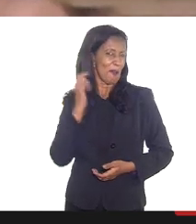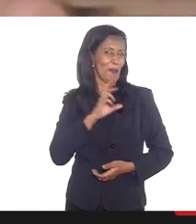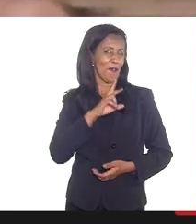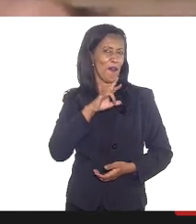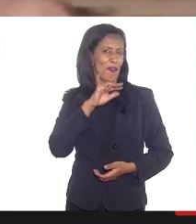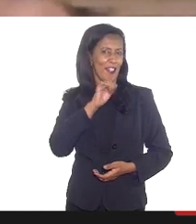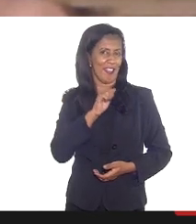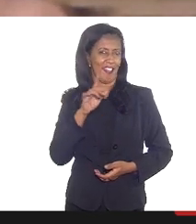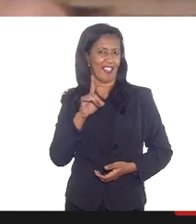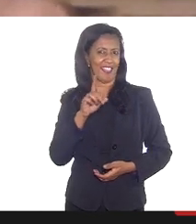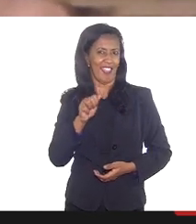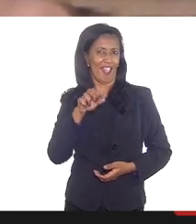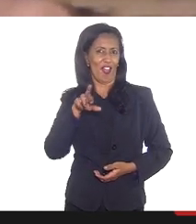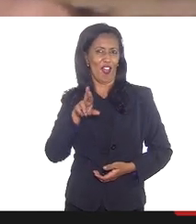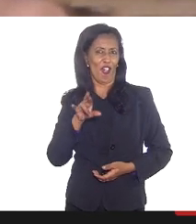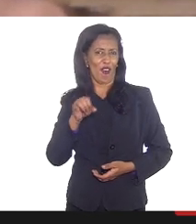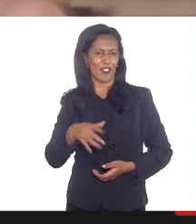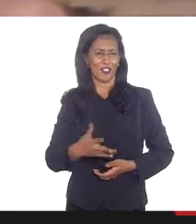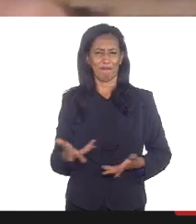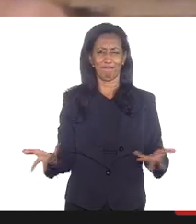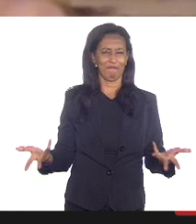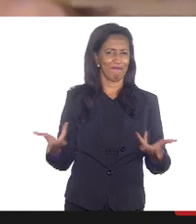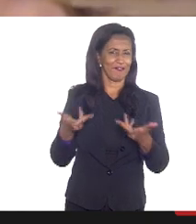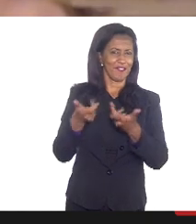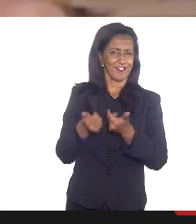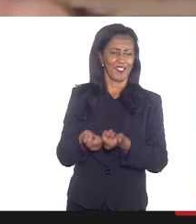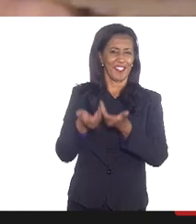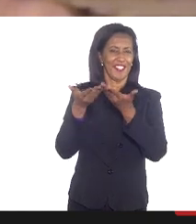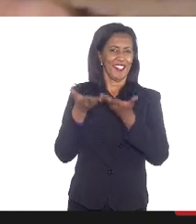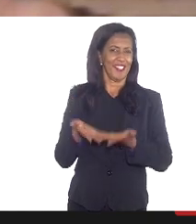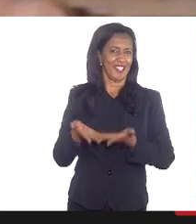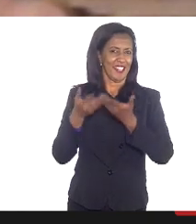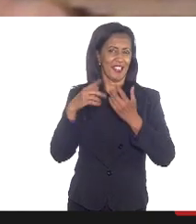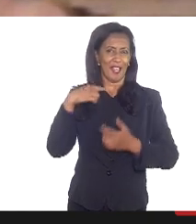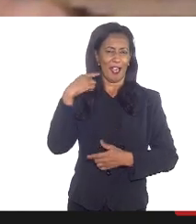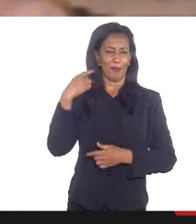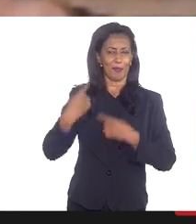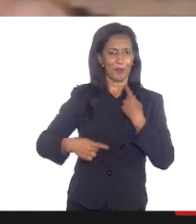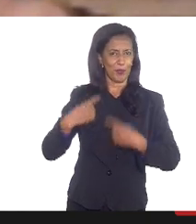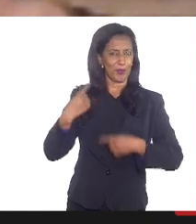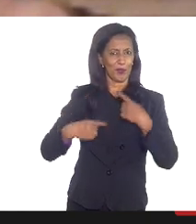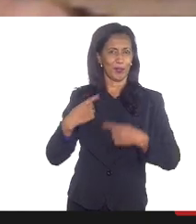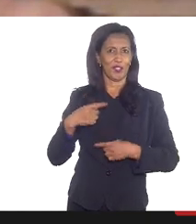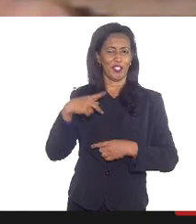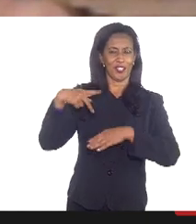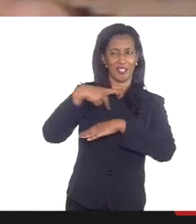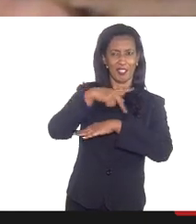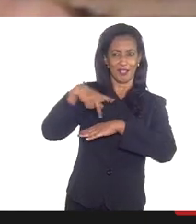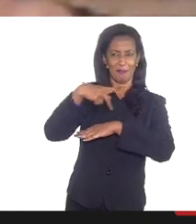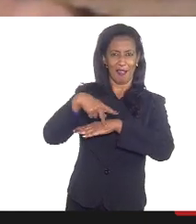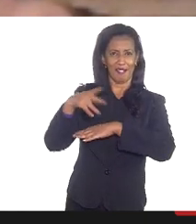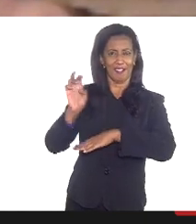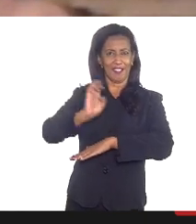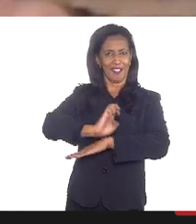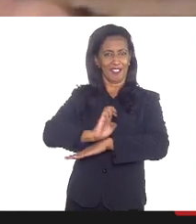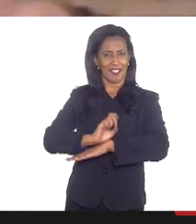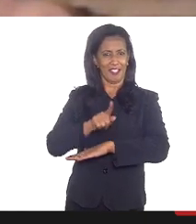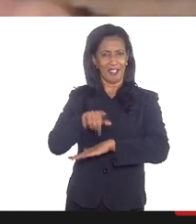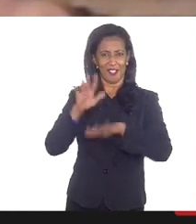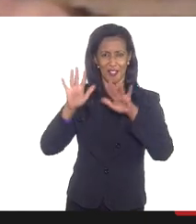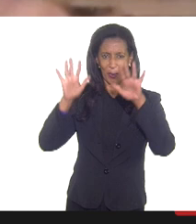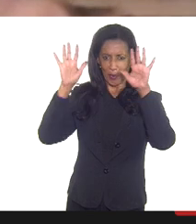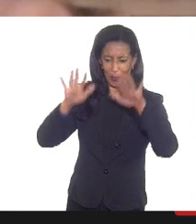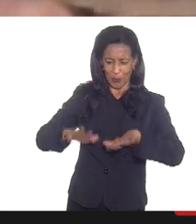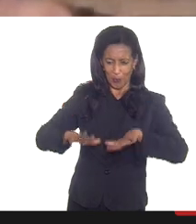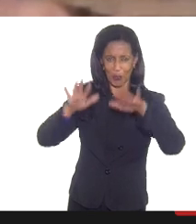Rocha é uma das maiores figuras da cena política desse estado, desse país, que deve ser